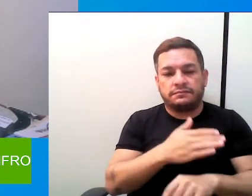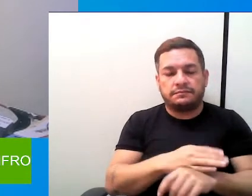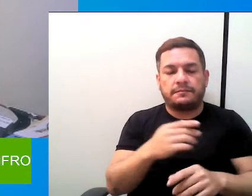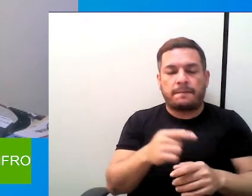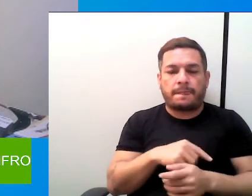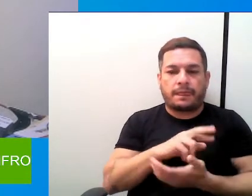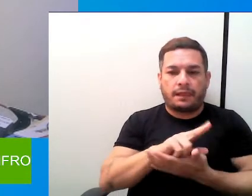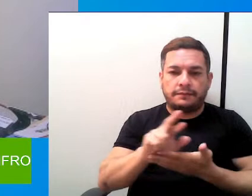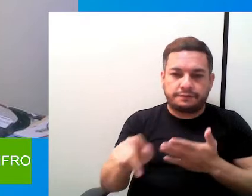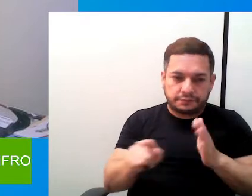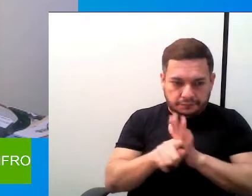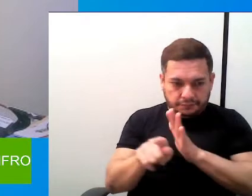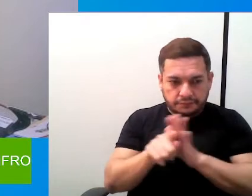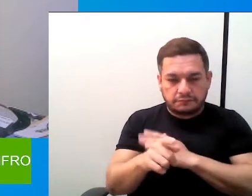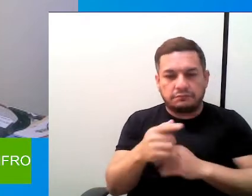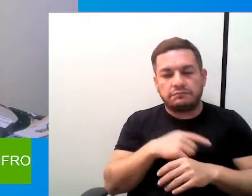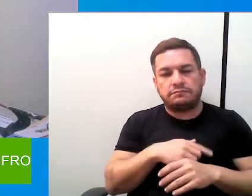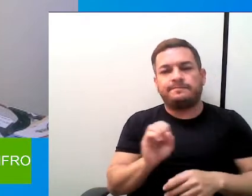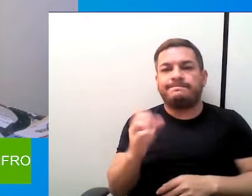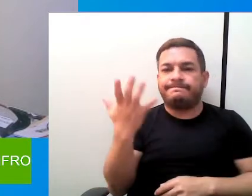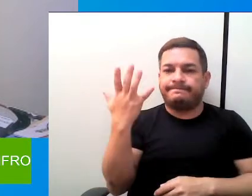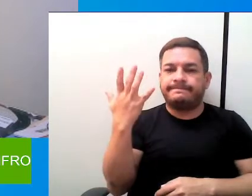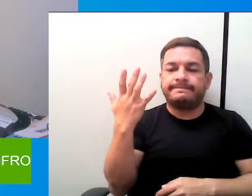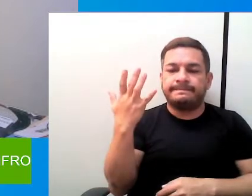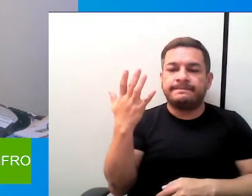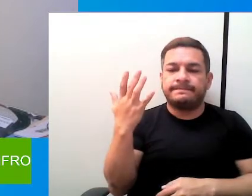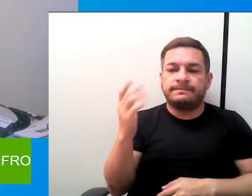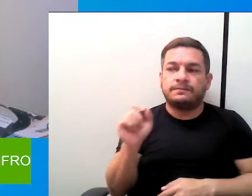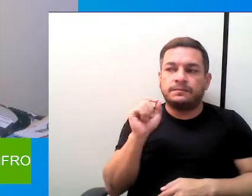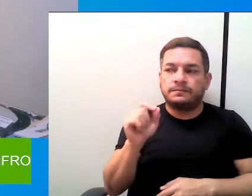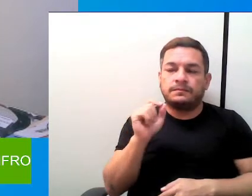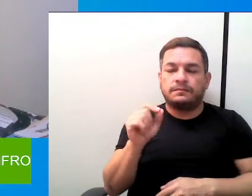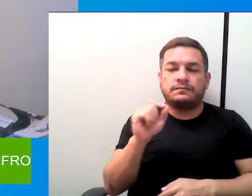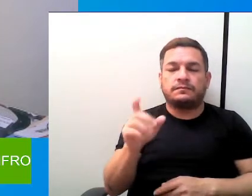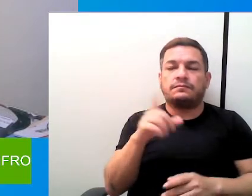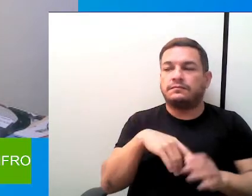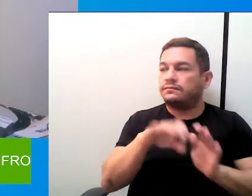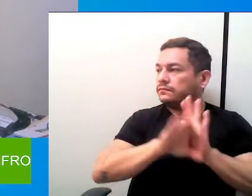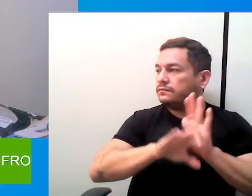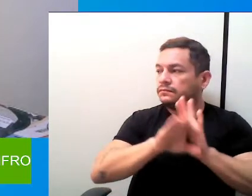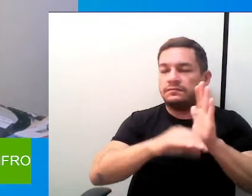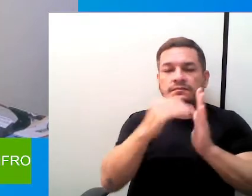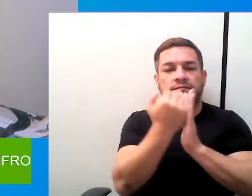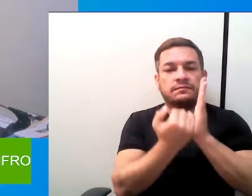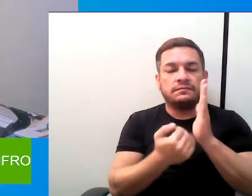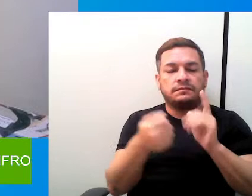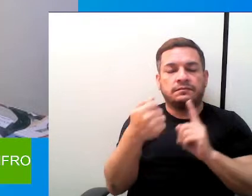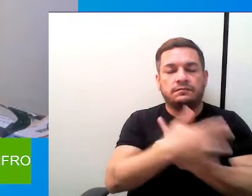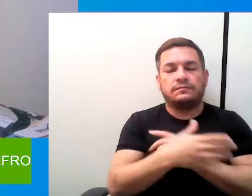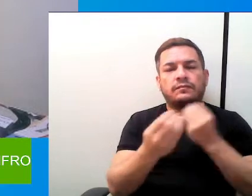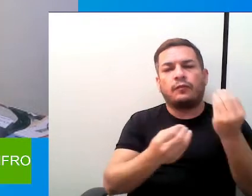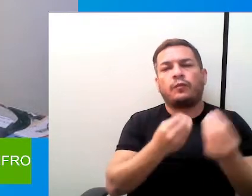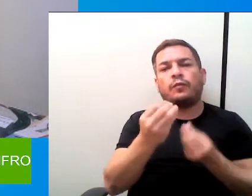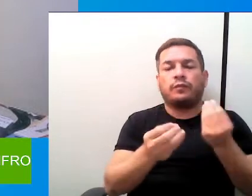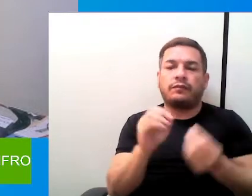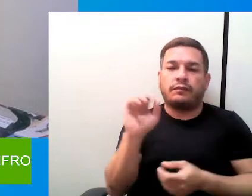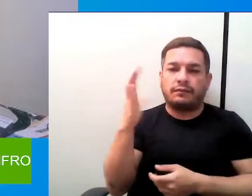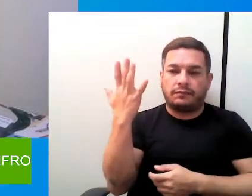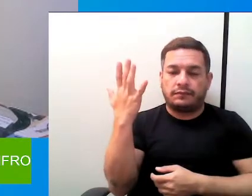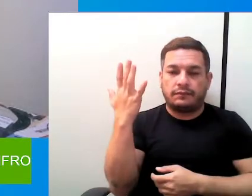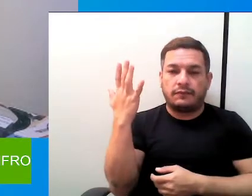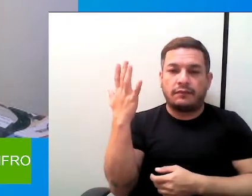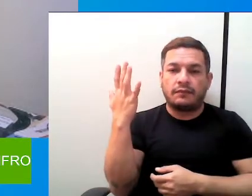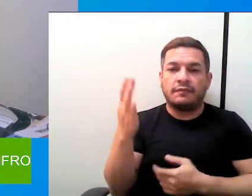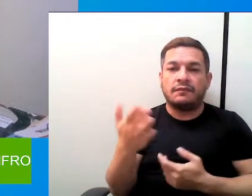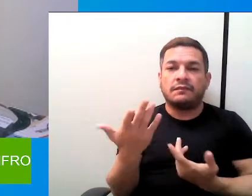nos surgiram. Então, o que seria a curricularização da extensão, como ela deveria ser feita e qual